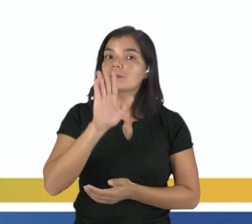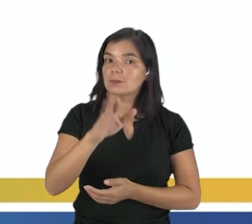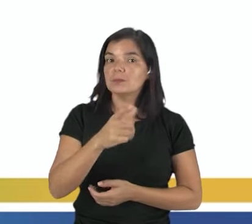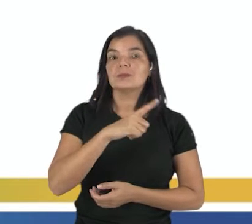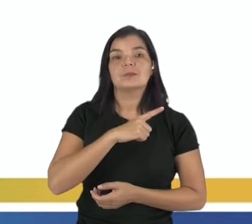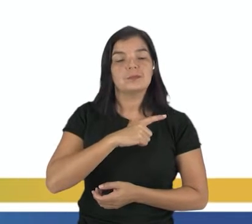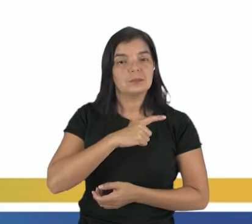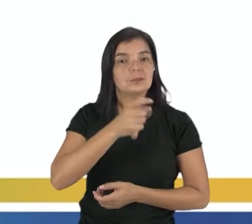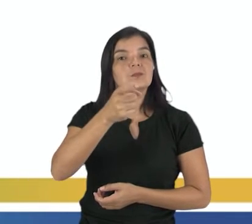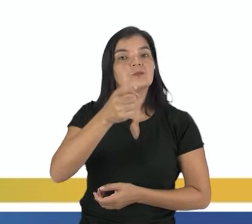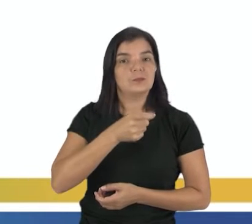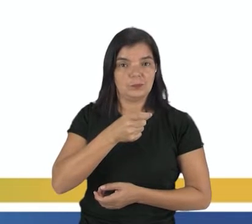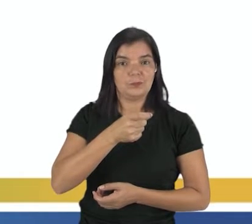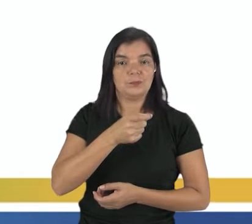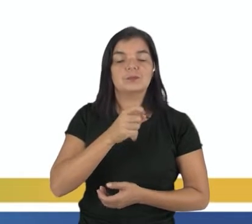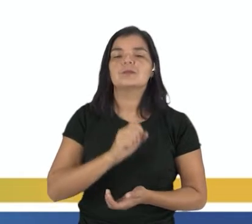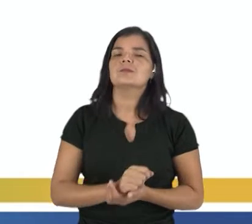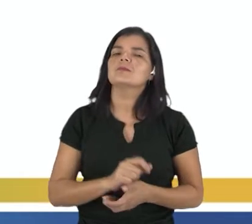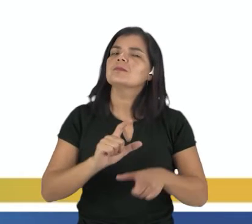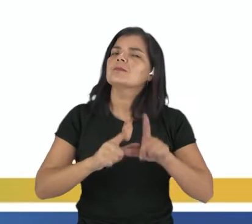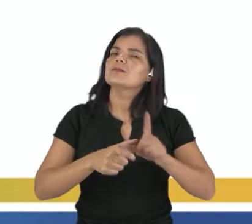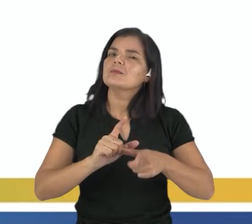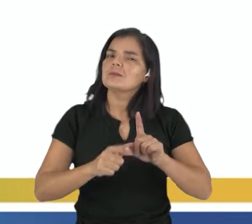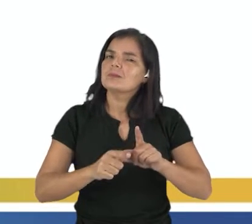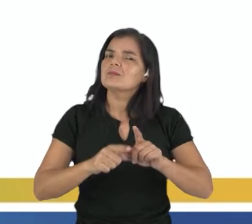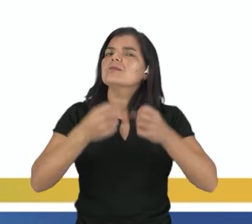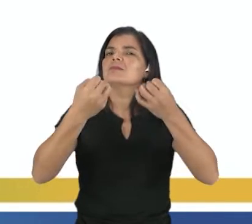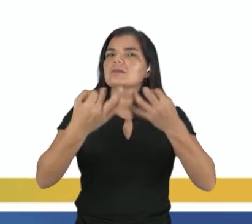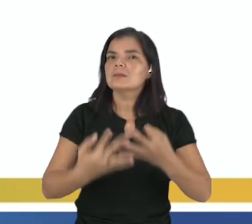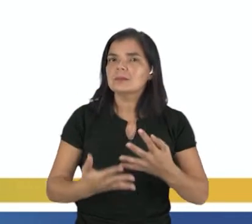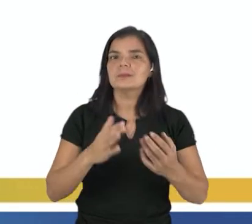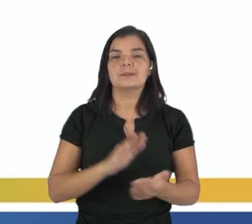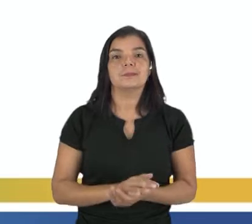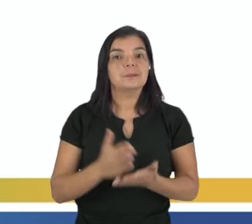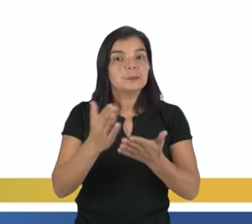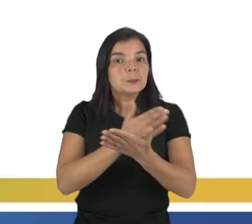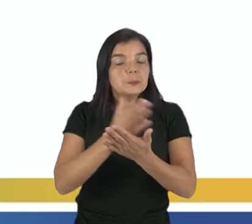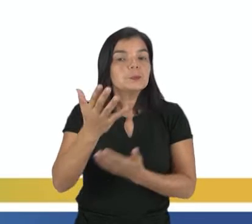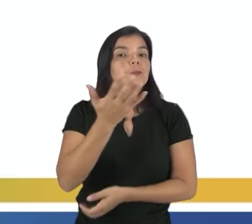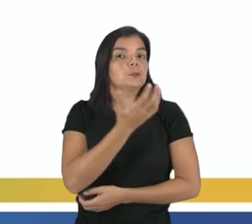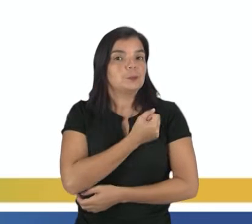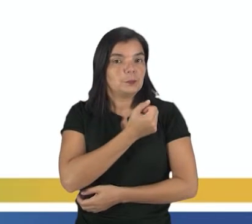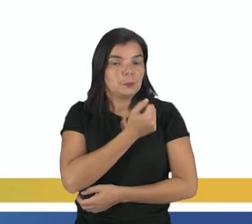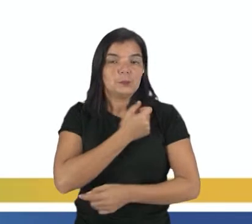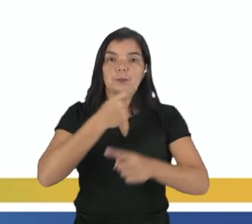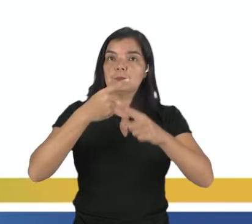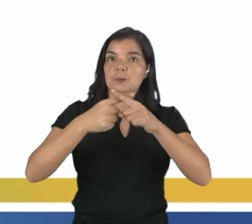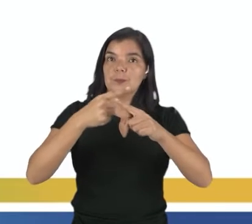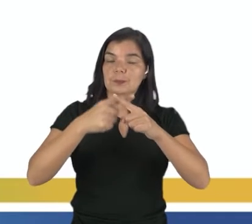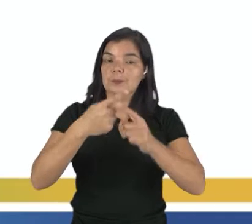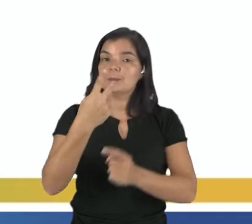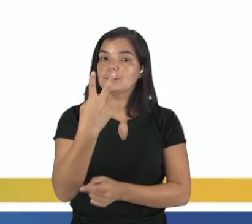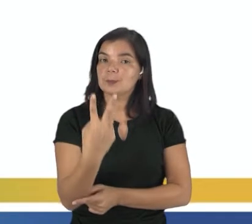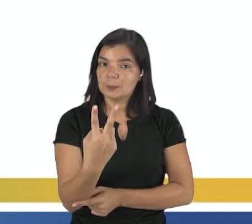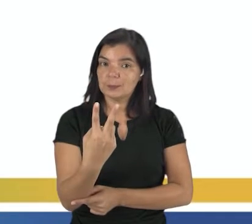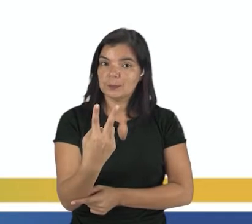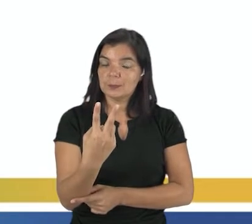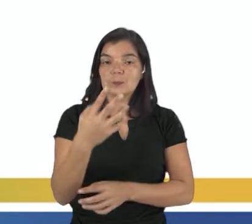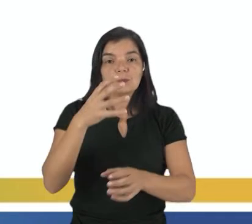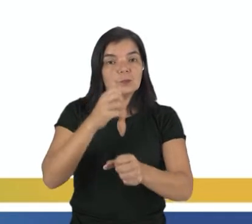já meio X aí a nossa incógnita o que que é circulação tá me dizendo que algum número racional x 12